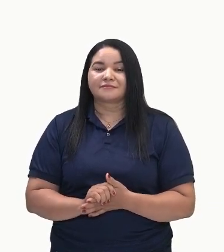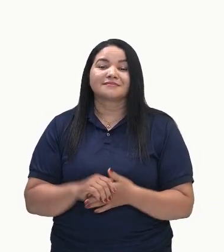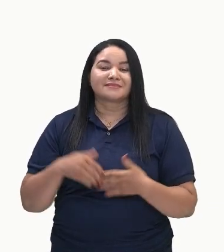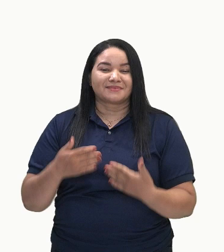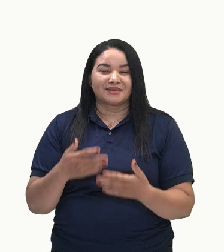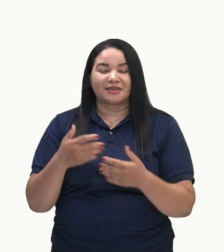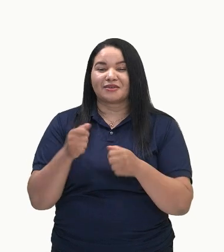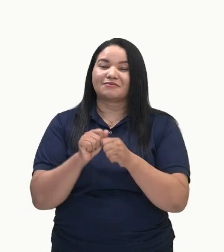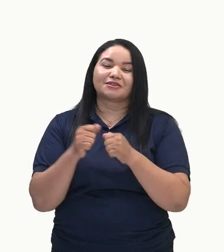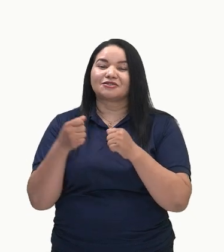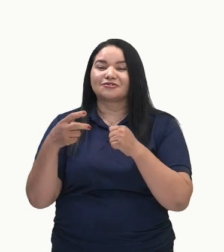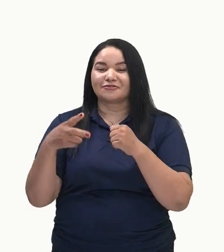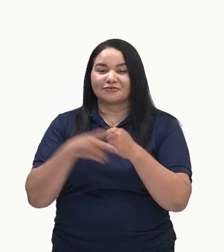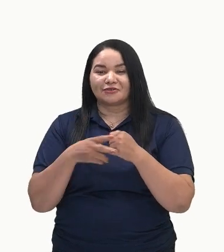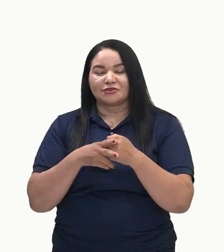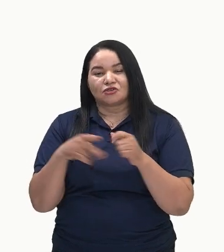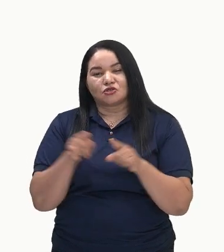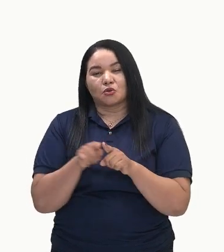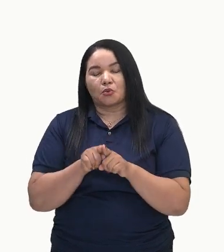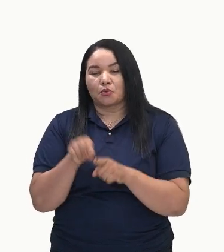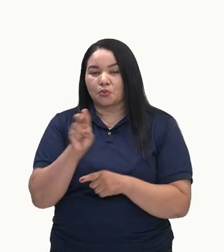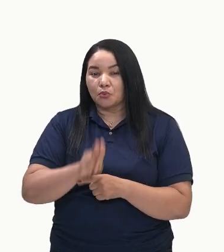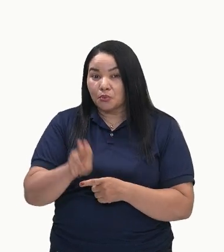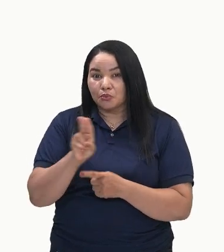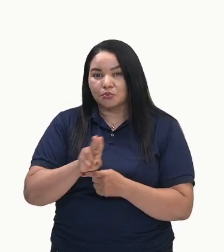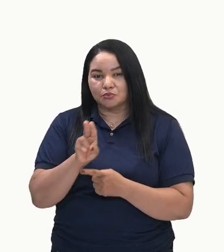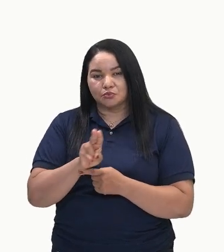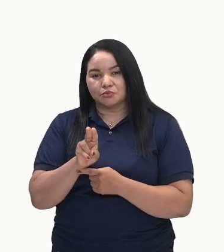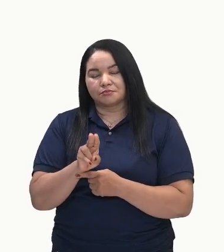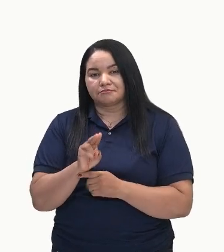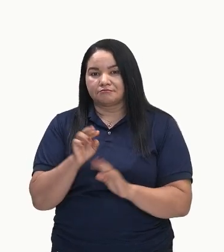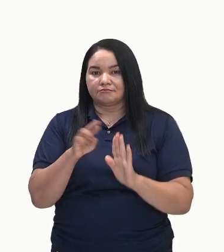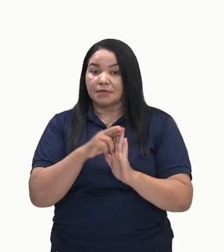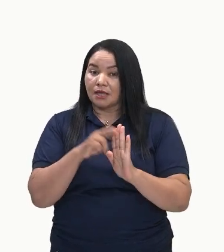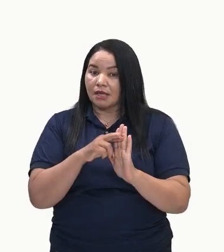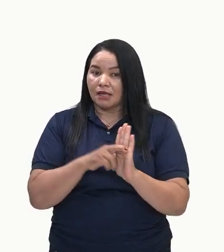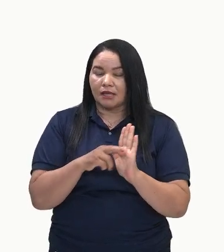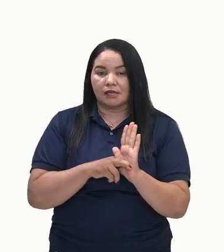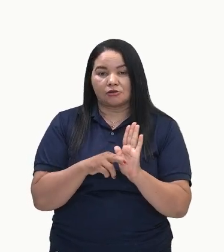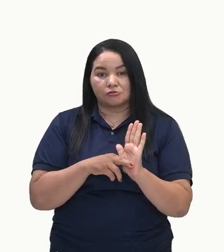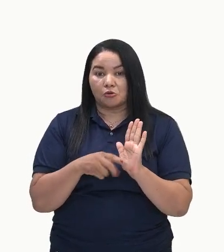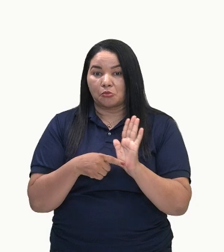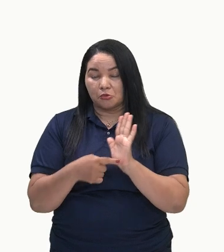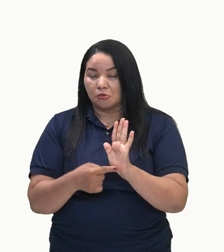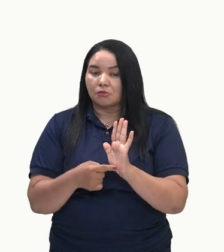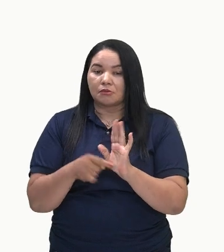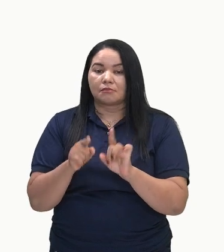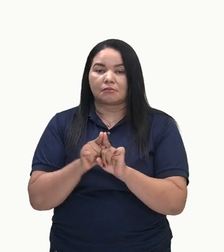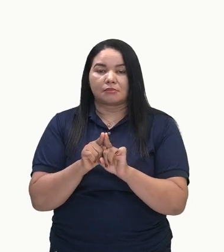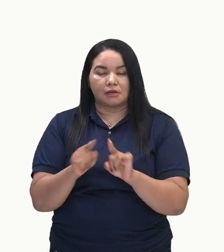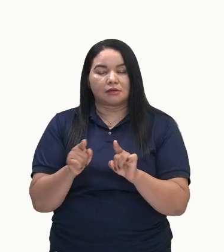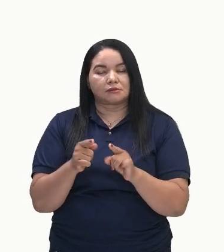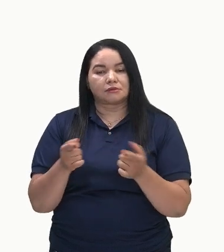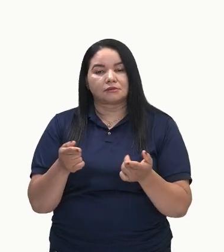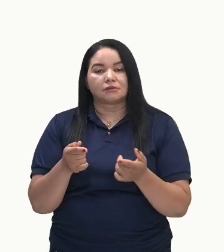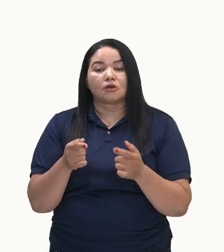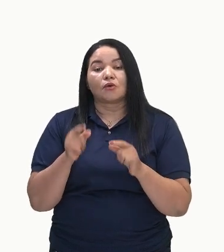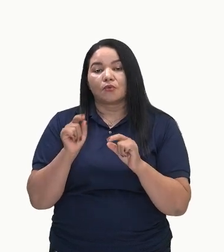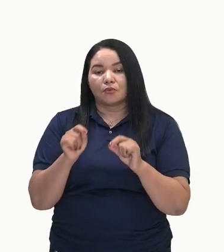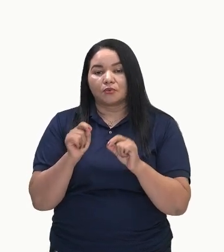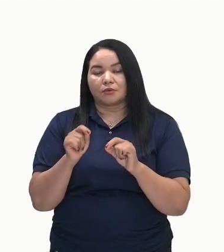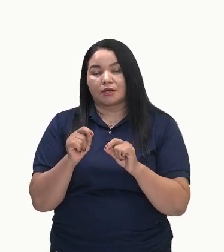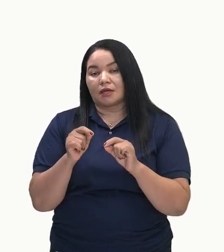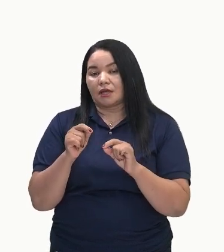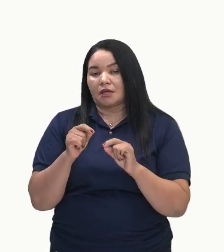advérbio depende muito de quem está utilizando, tá? Não existe uma regra que ele deve aparecer aqui ou ali. Então é mais uma questão de estilística de quem